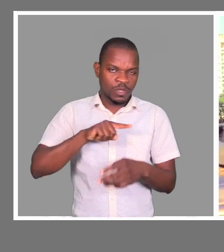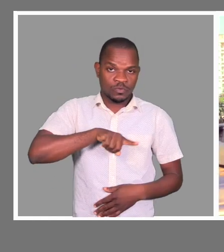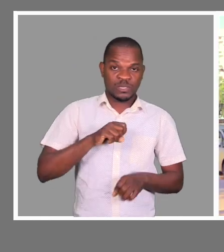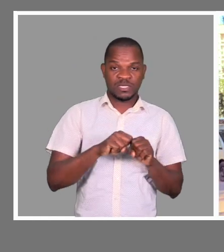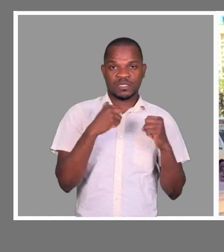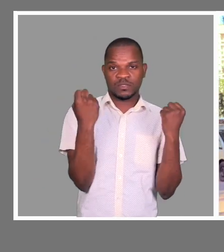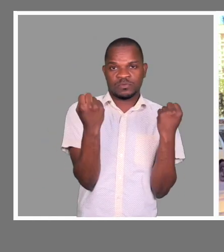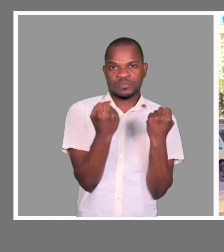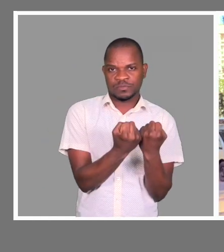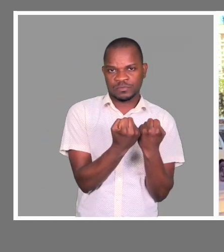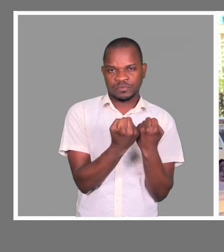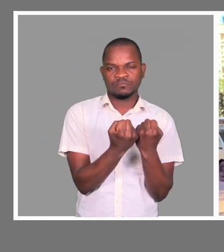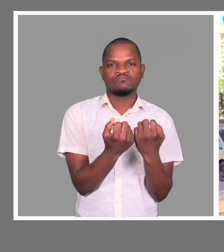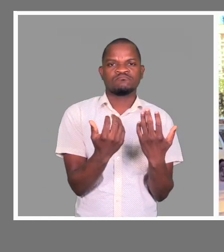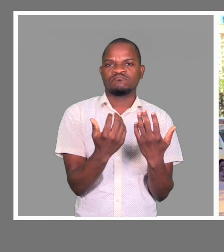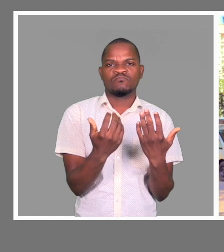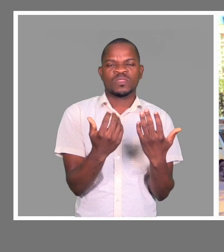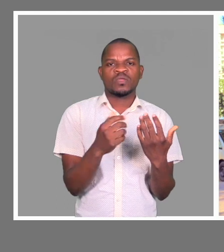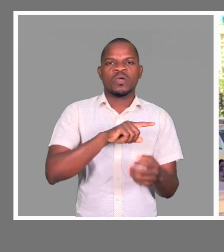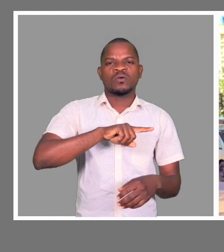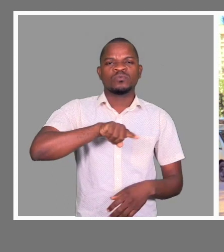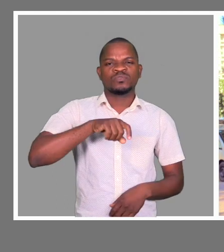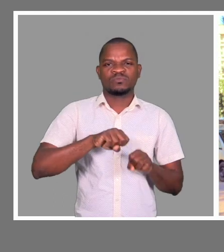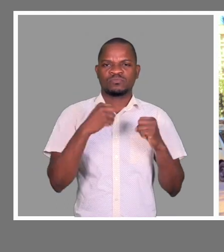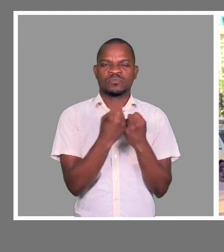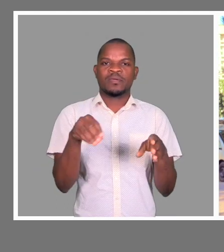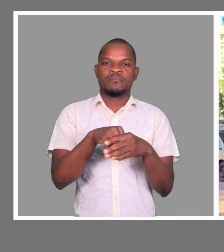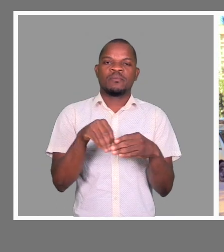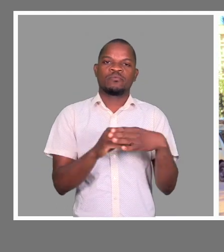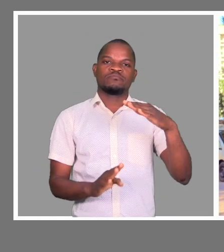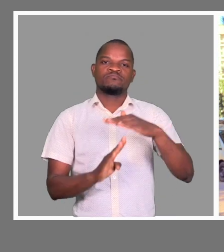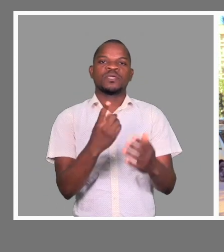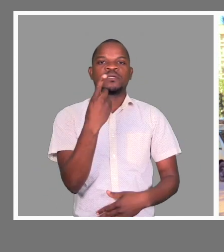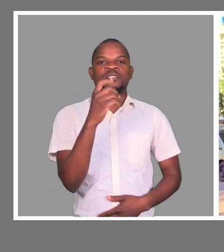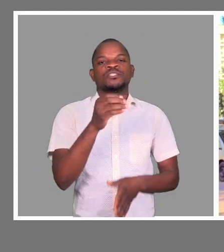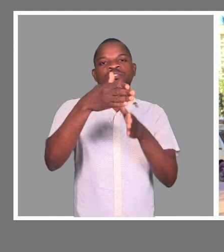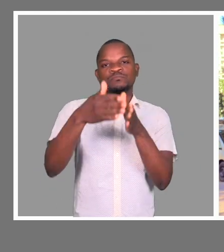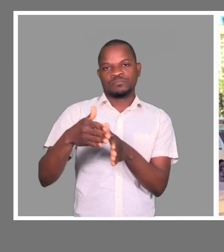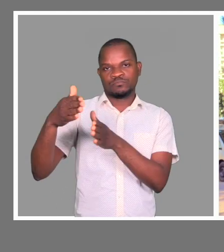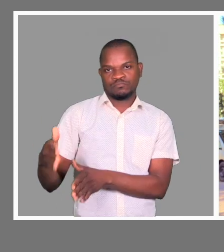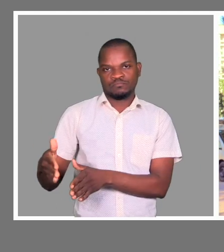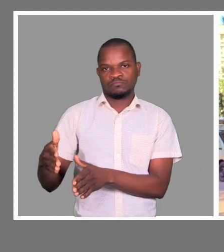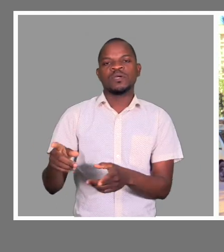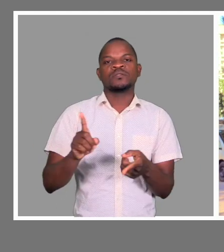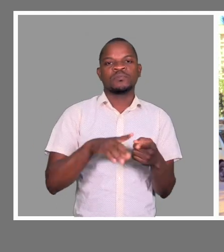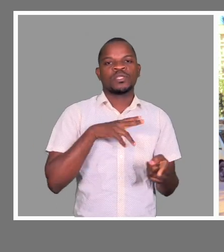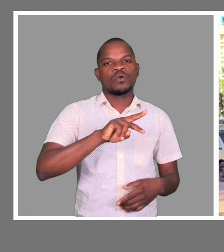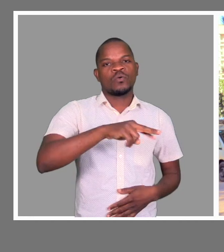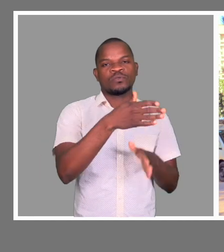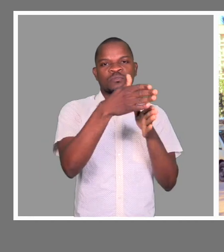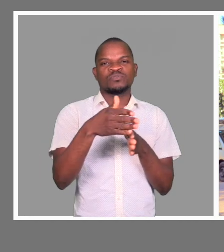dez membros e depois temos os voluntários, então nós sempre vamos,